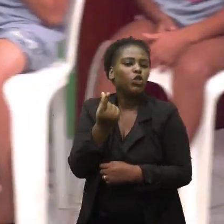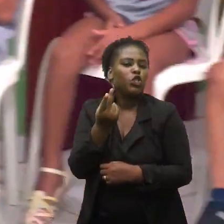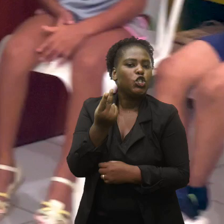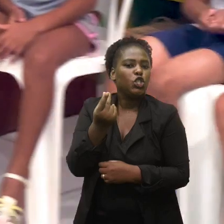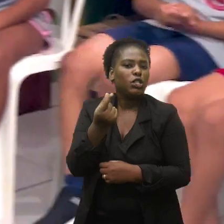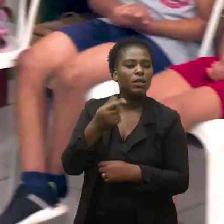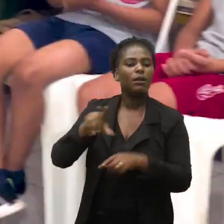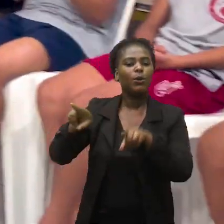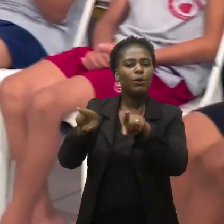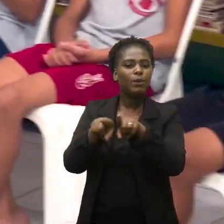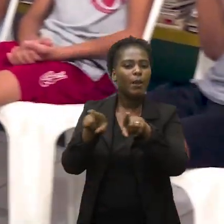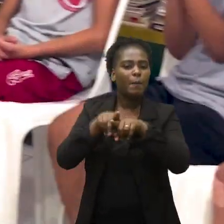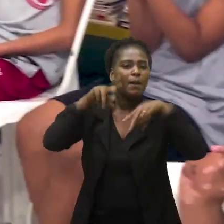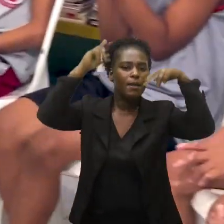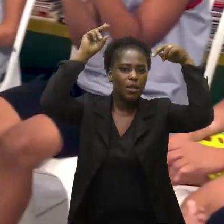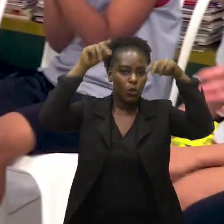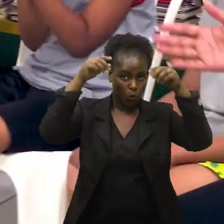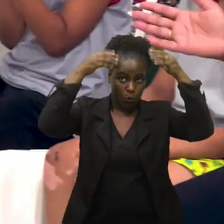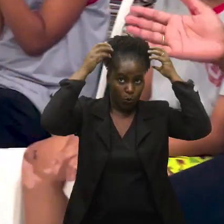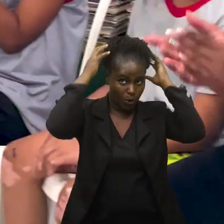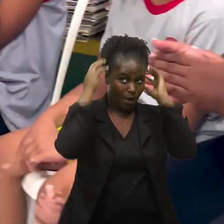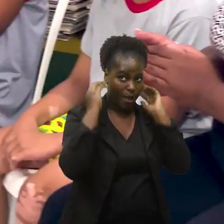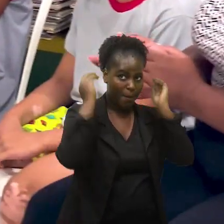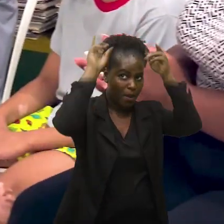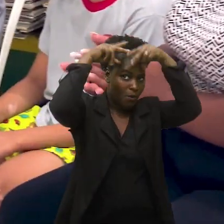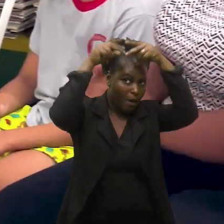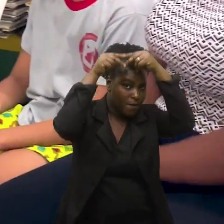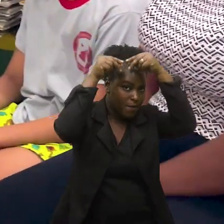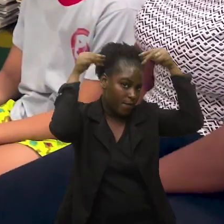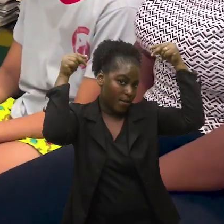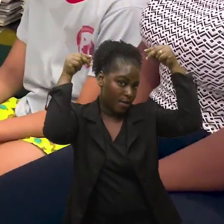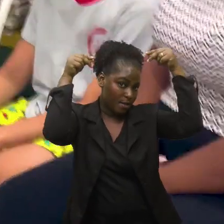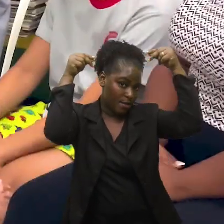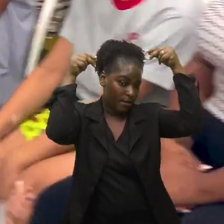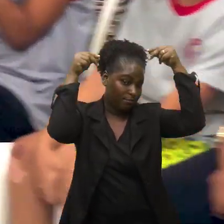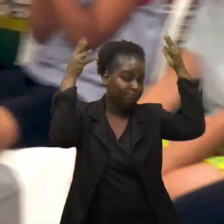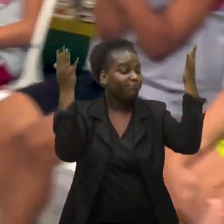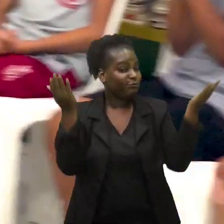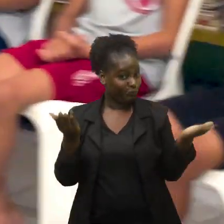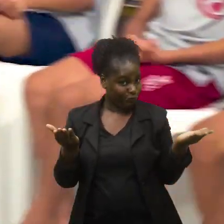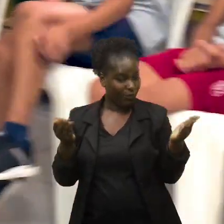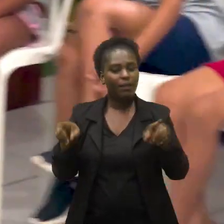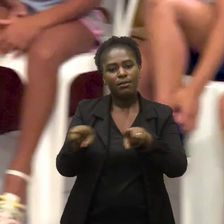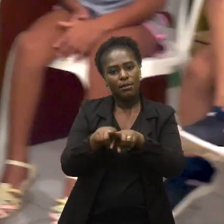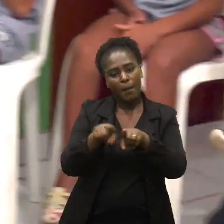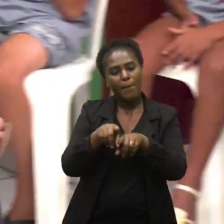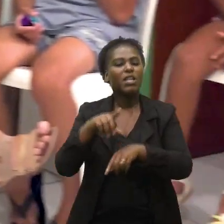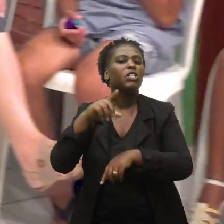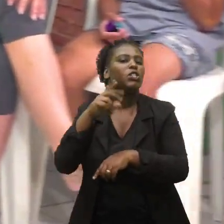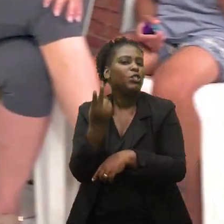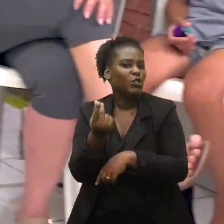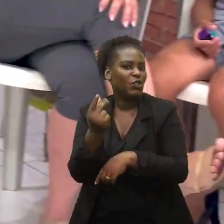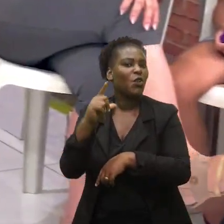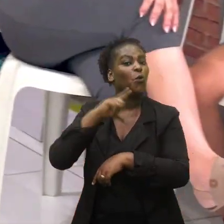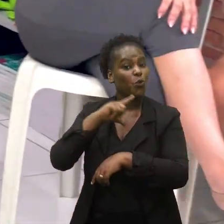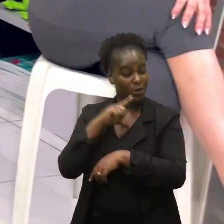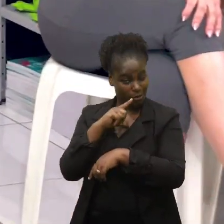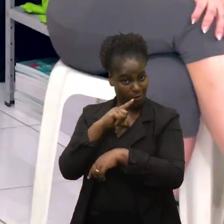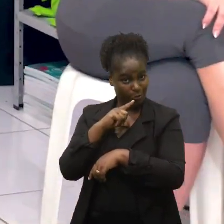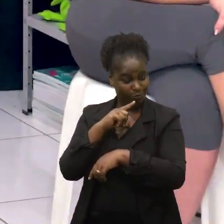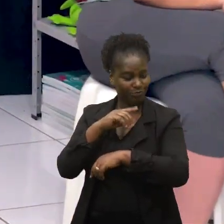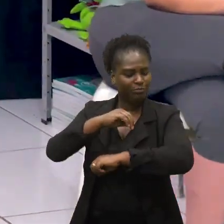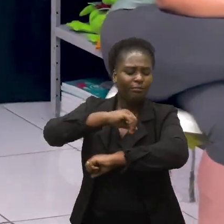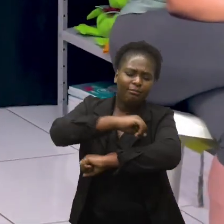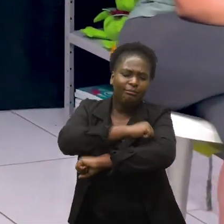no cabelo e dinheiro na caixinha? Aí chegou bem na janela